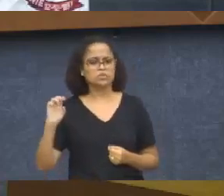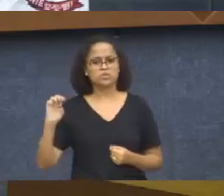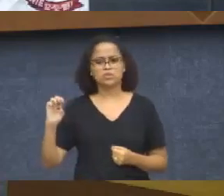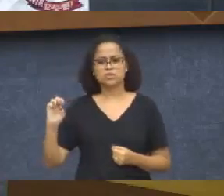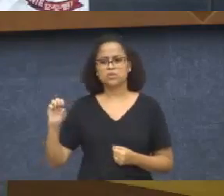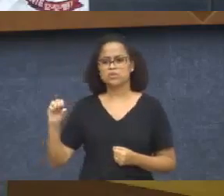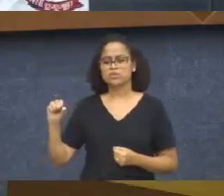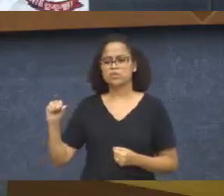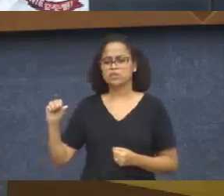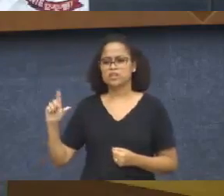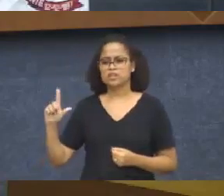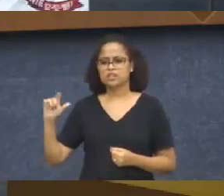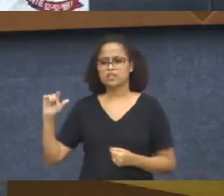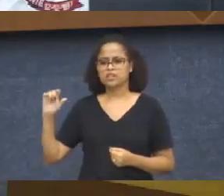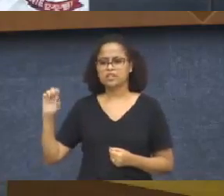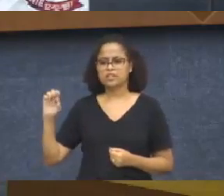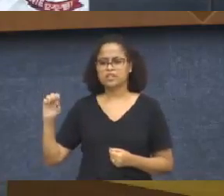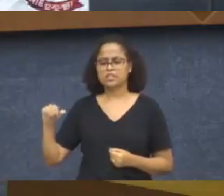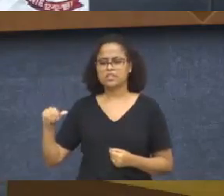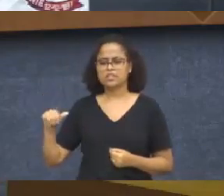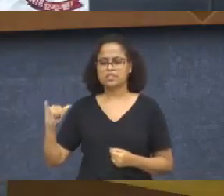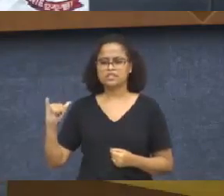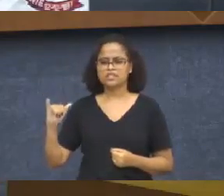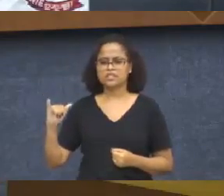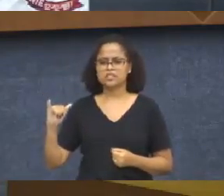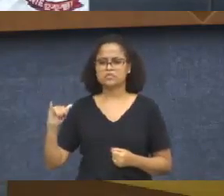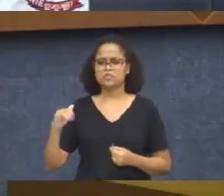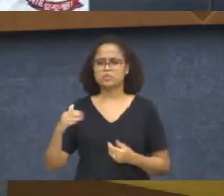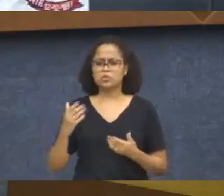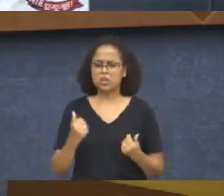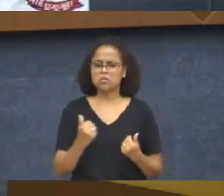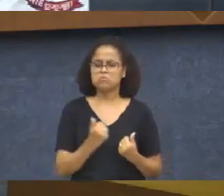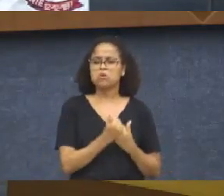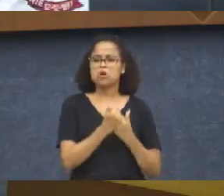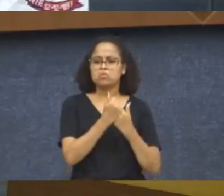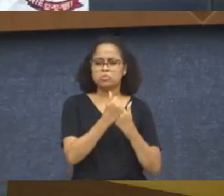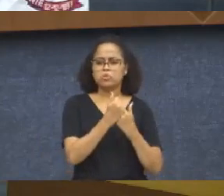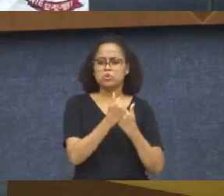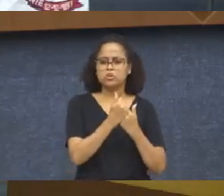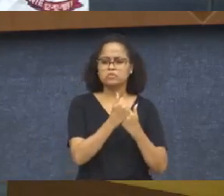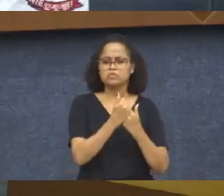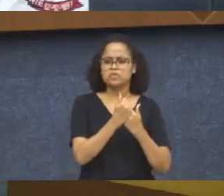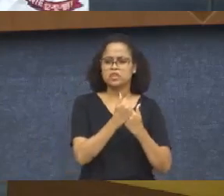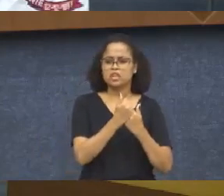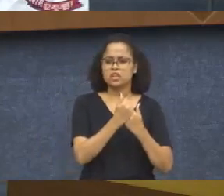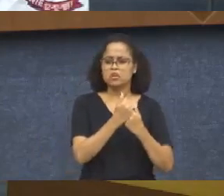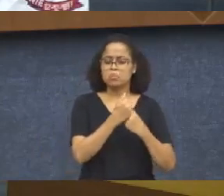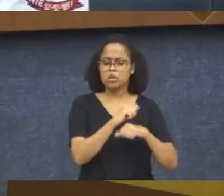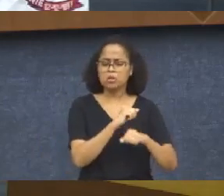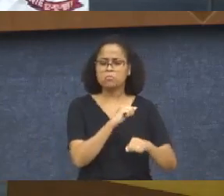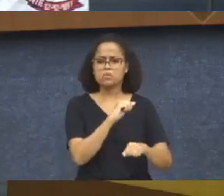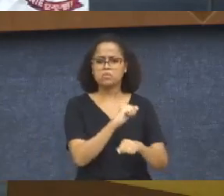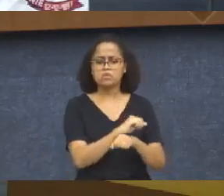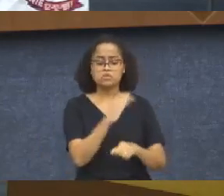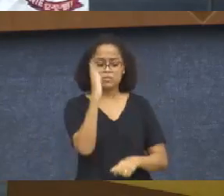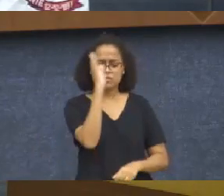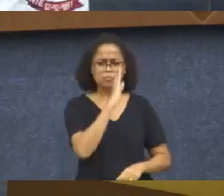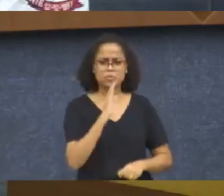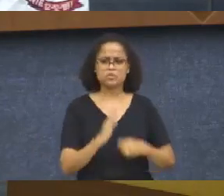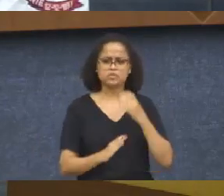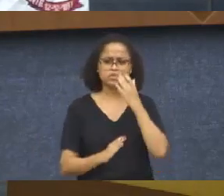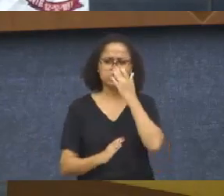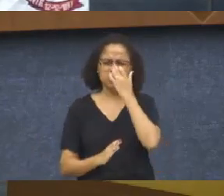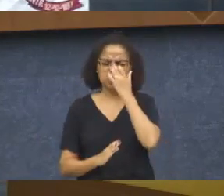Presidente, quero aqui manifestar o meu apoio para a paralisação nacional